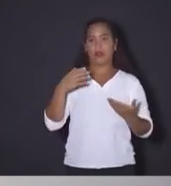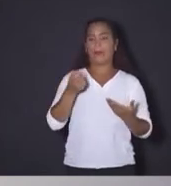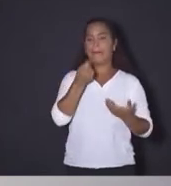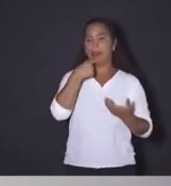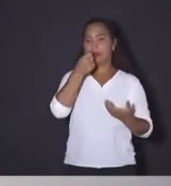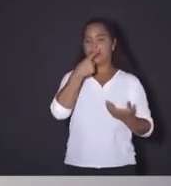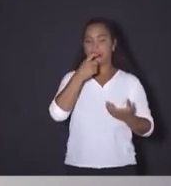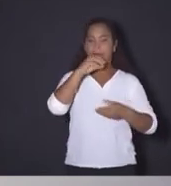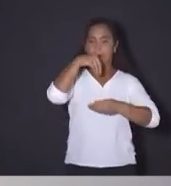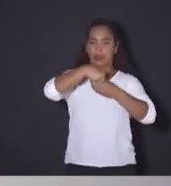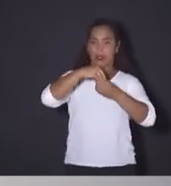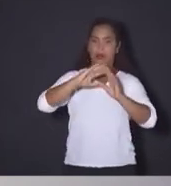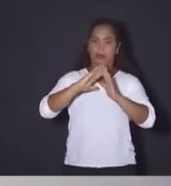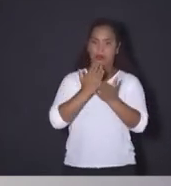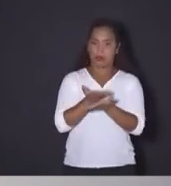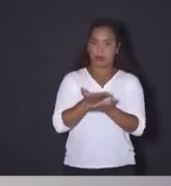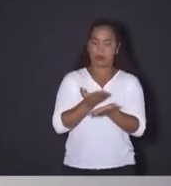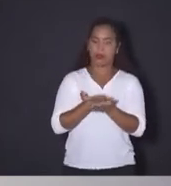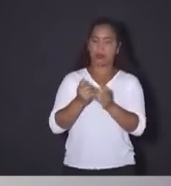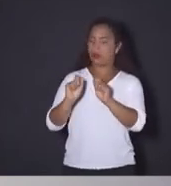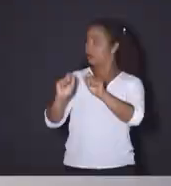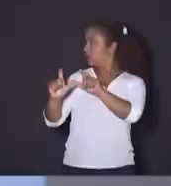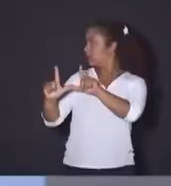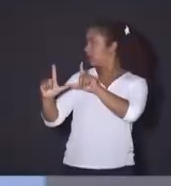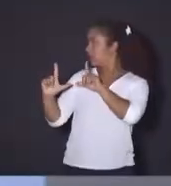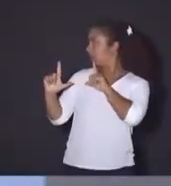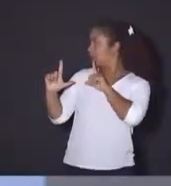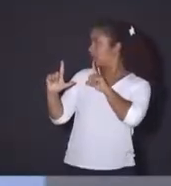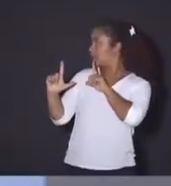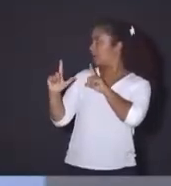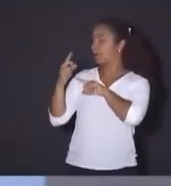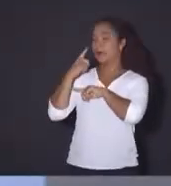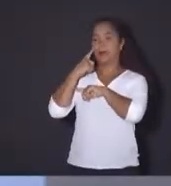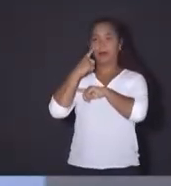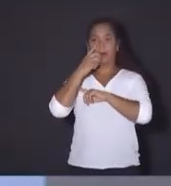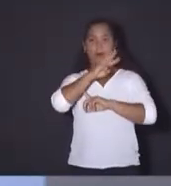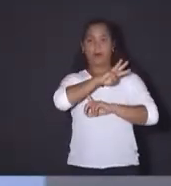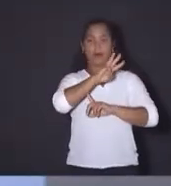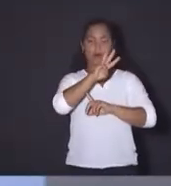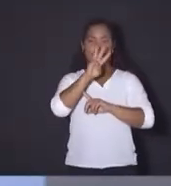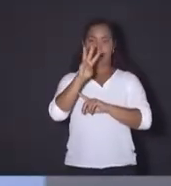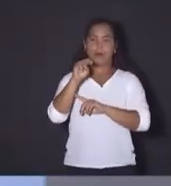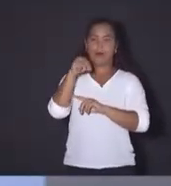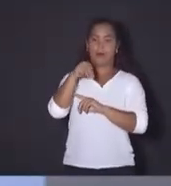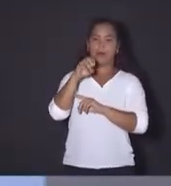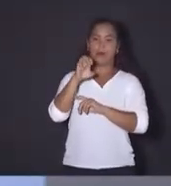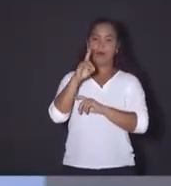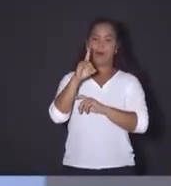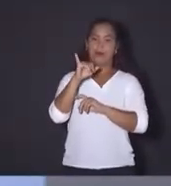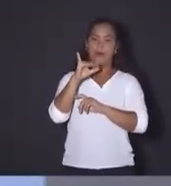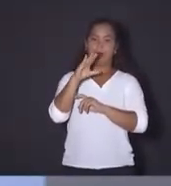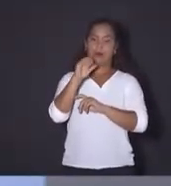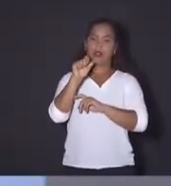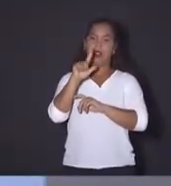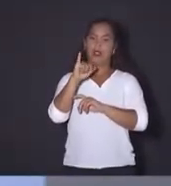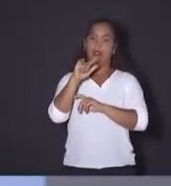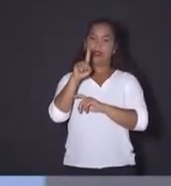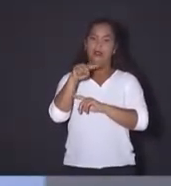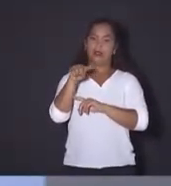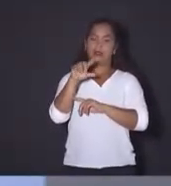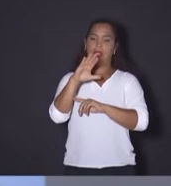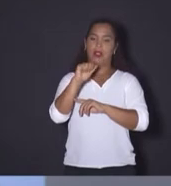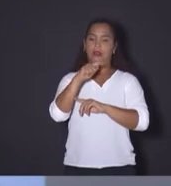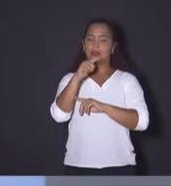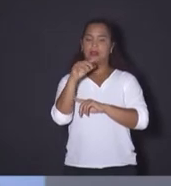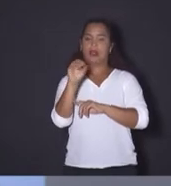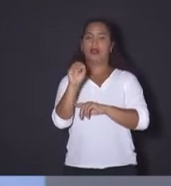da educação da sociedade aqui pega um close vinho aqui né pra pegar o nosso site medicalização ponto org.br também temos um perfil no facebook